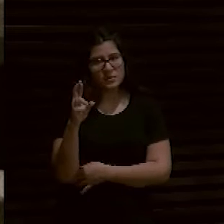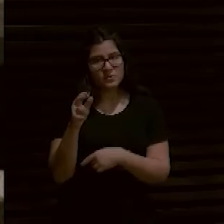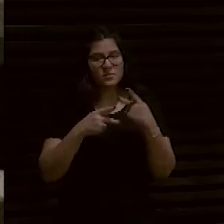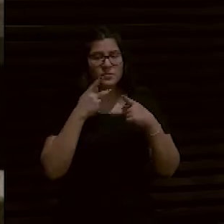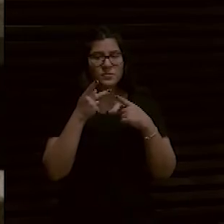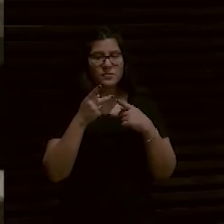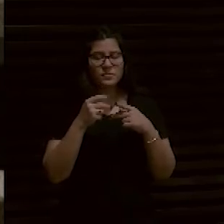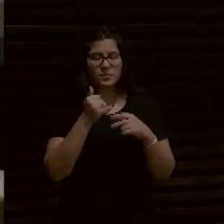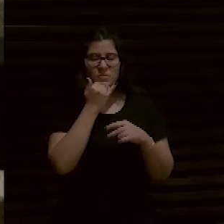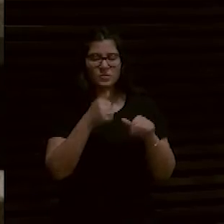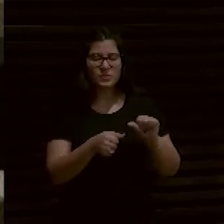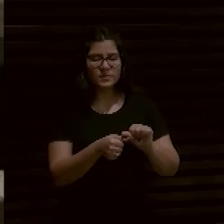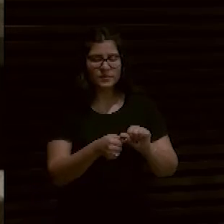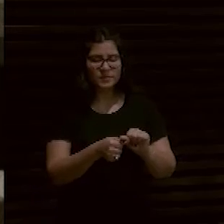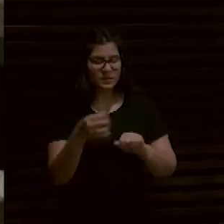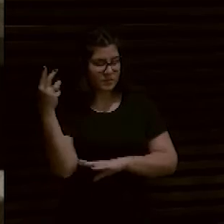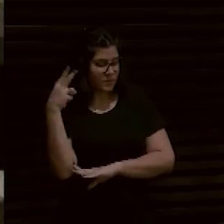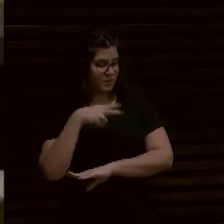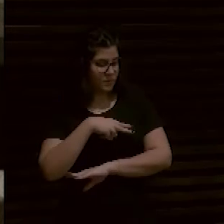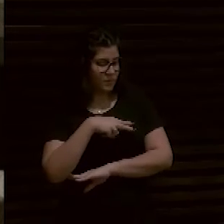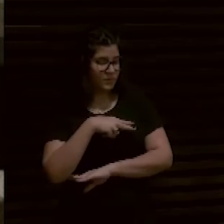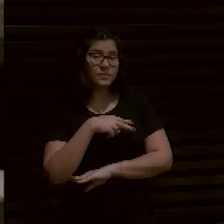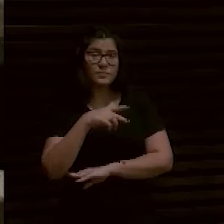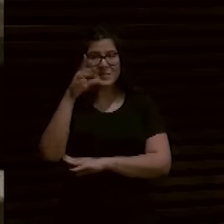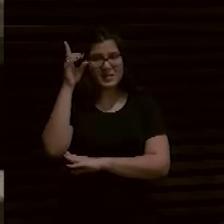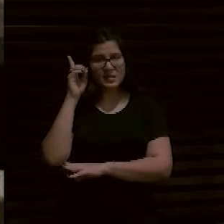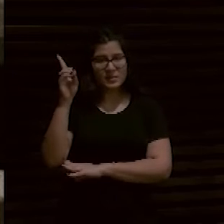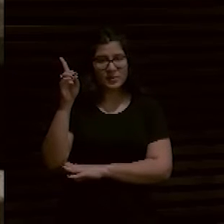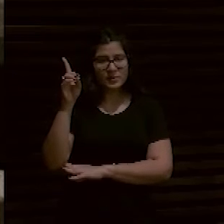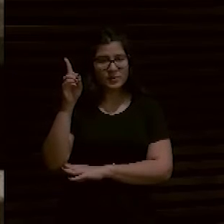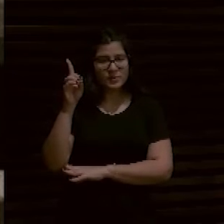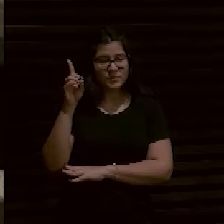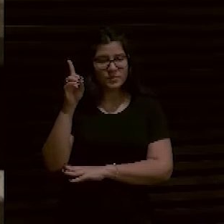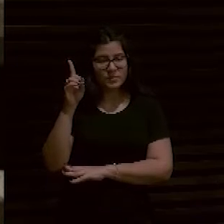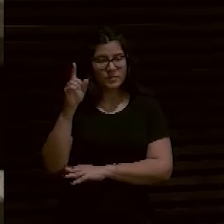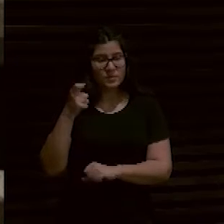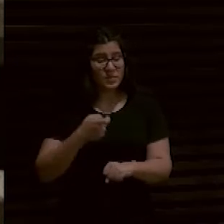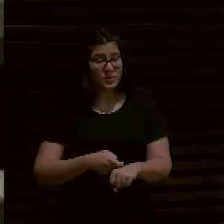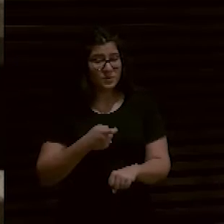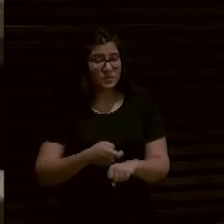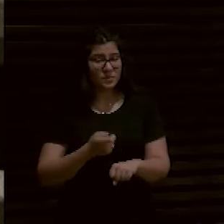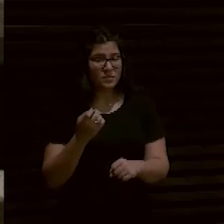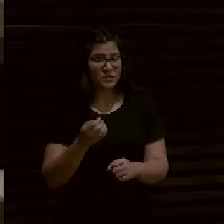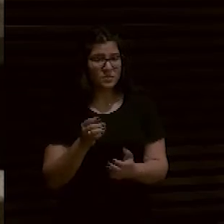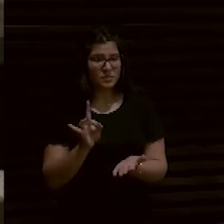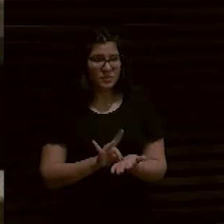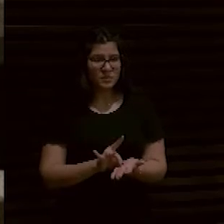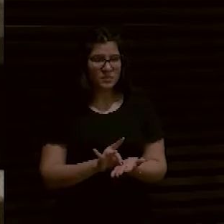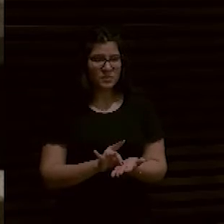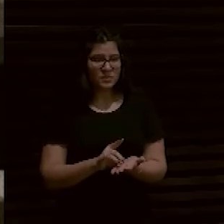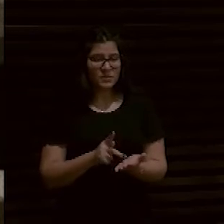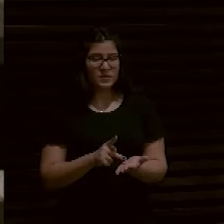esse prognóstico. Seguimos. Para Deus, há uma dura realidade no homem que precisa ser